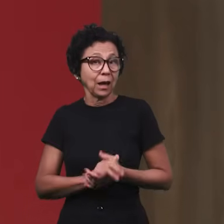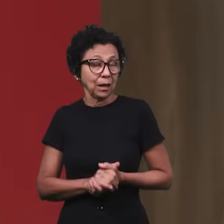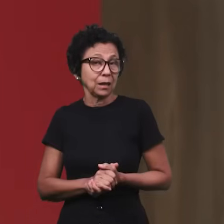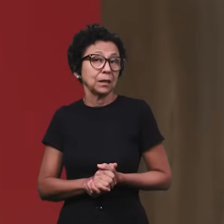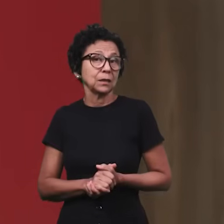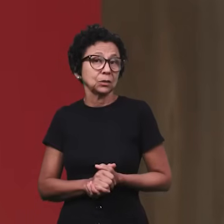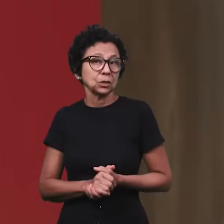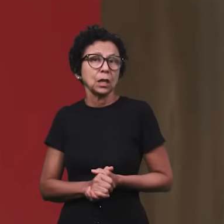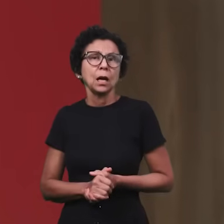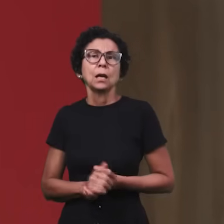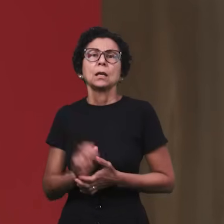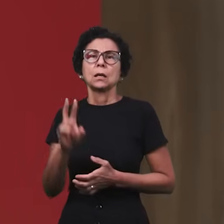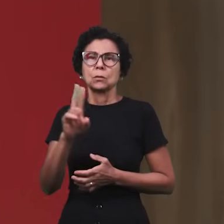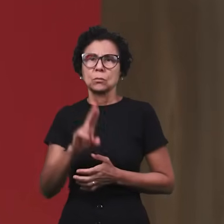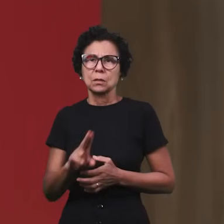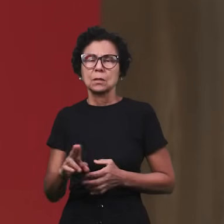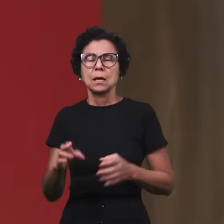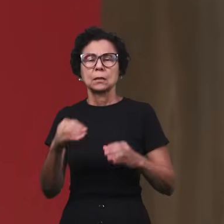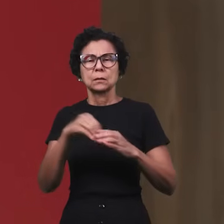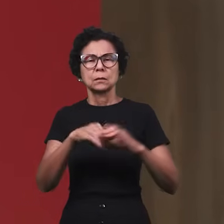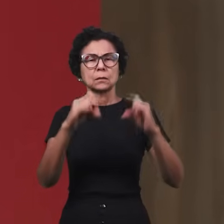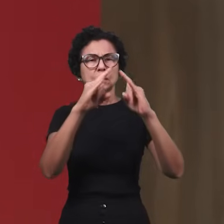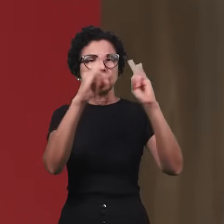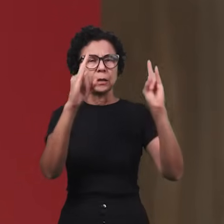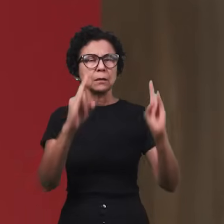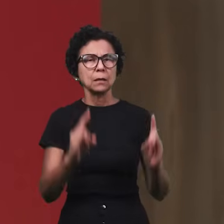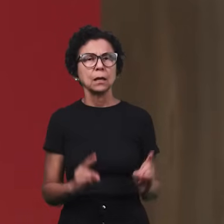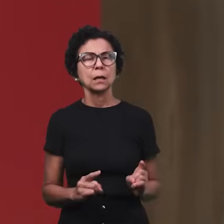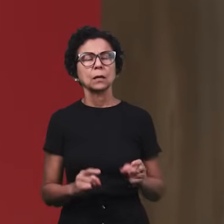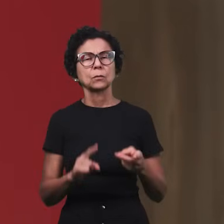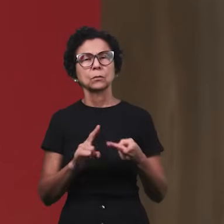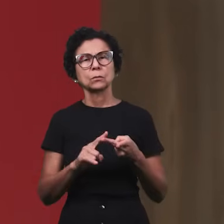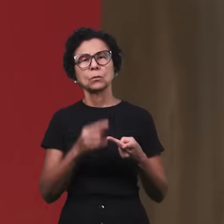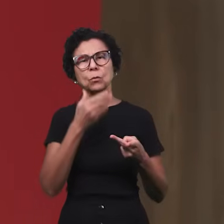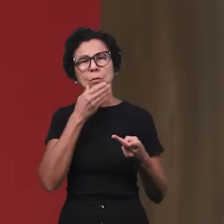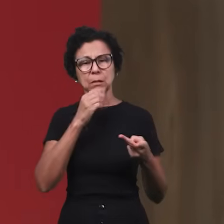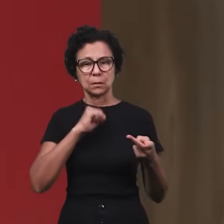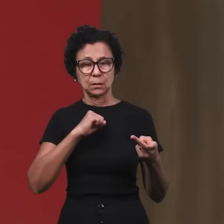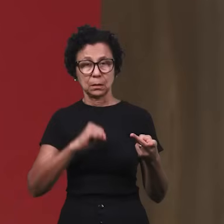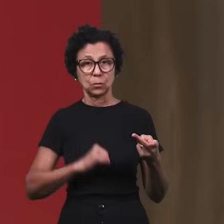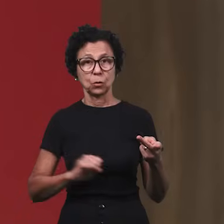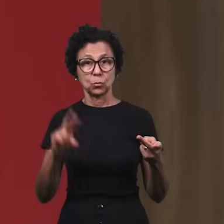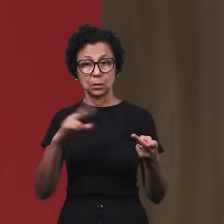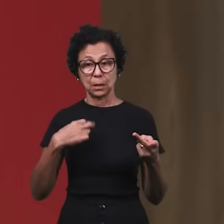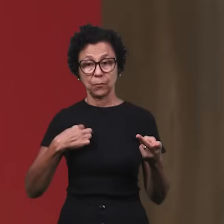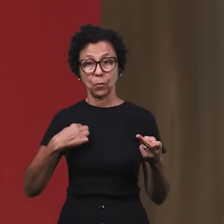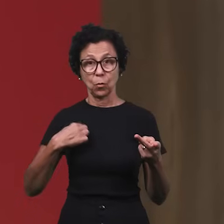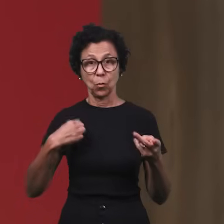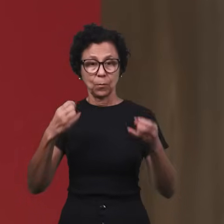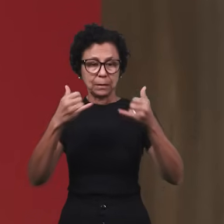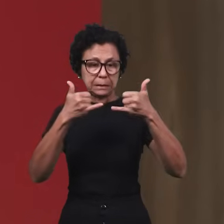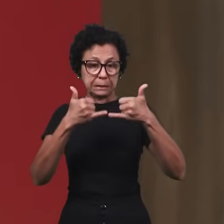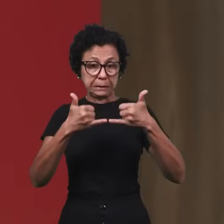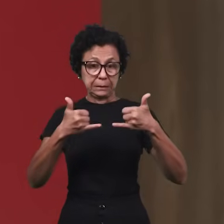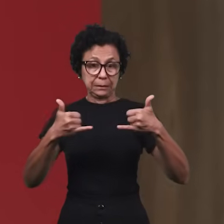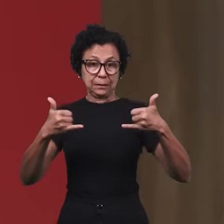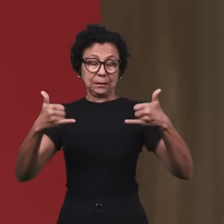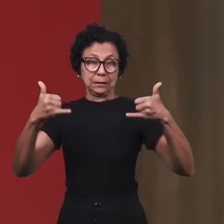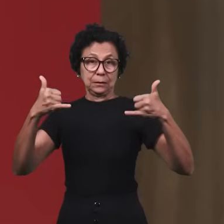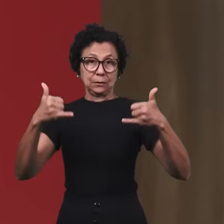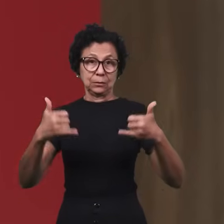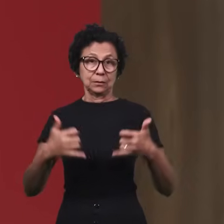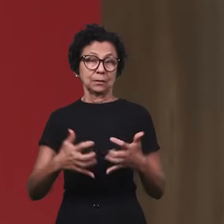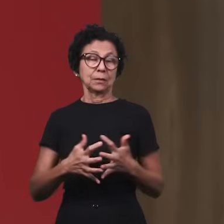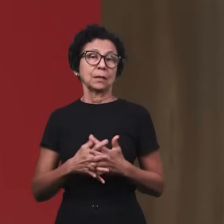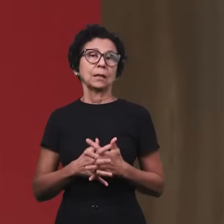ele era usado no tabernáculo, era usado pelos sacerdotes. E o que era usado para constituir as